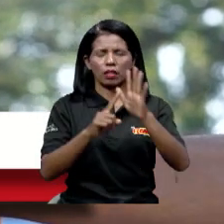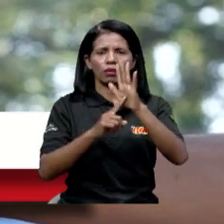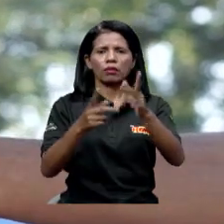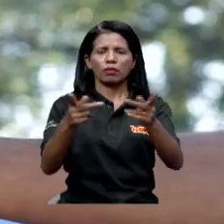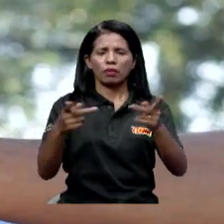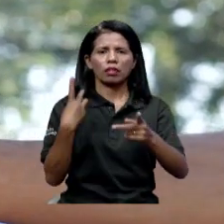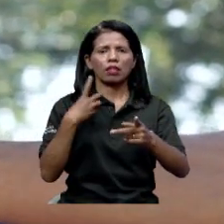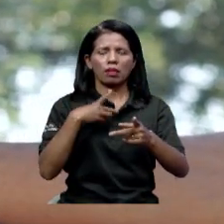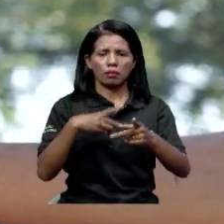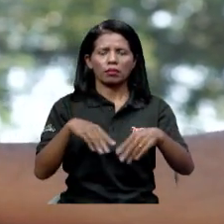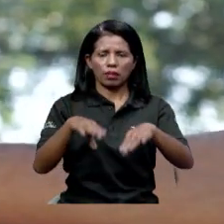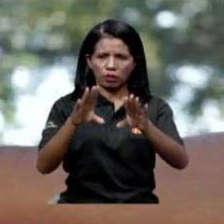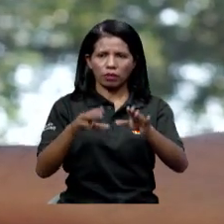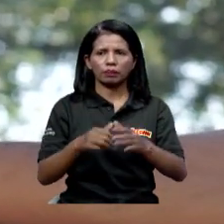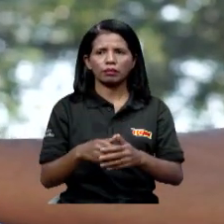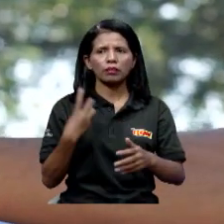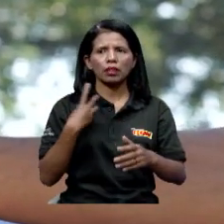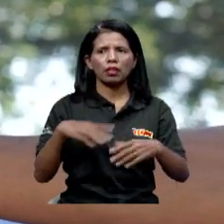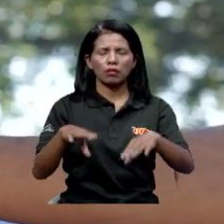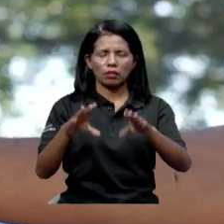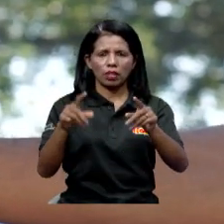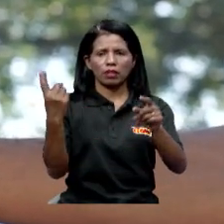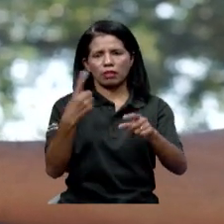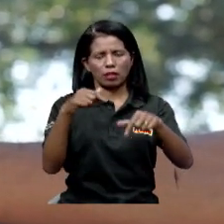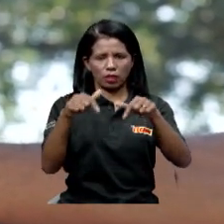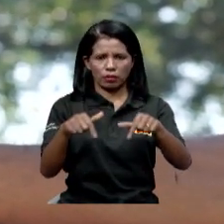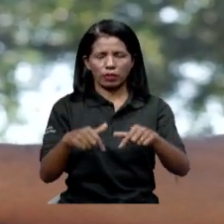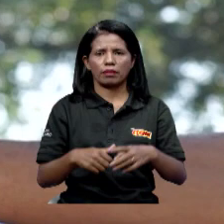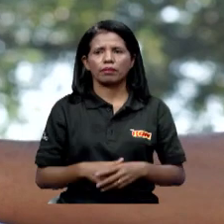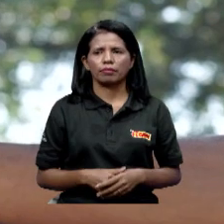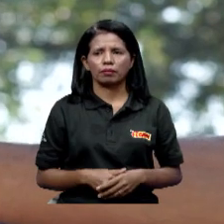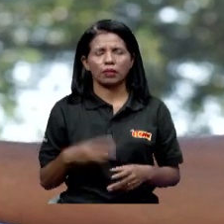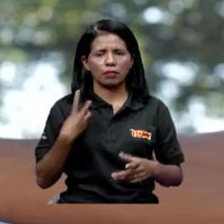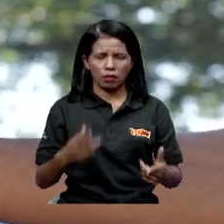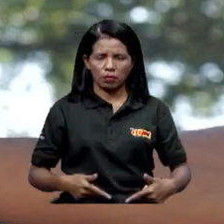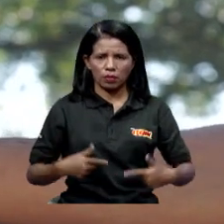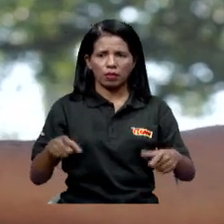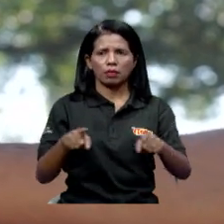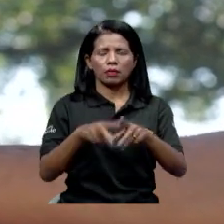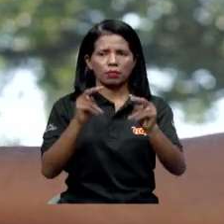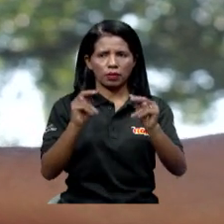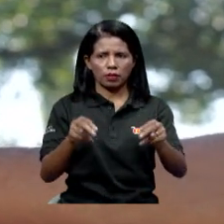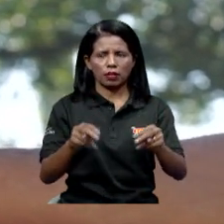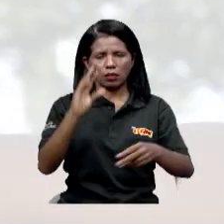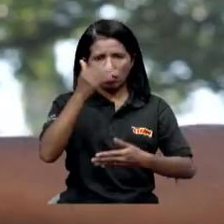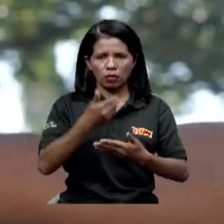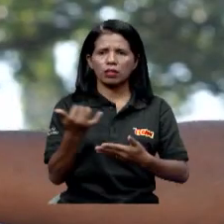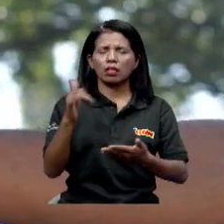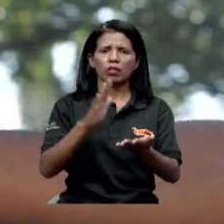ami akmat ni bele apa ti akmat lagi am na fatin trotoar sansin. Amin umur semakinnya. Amin ya nasidari umlara. Amin ya biawan sih